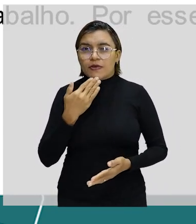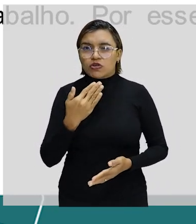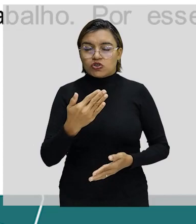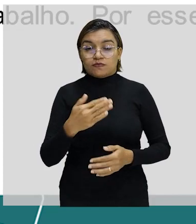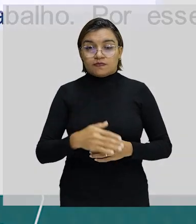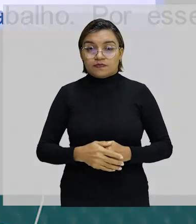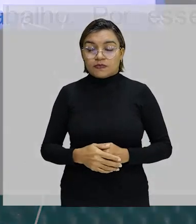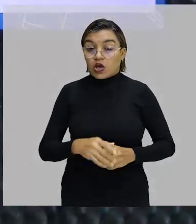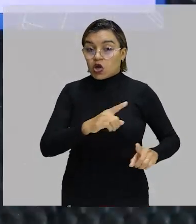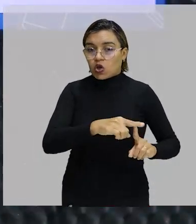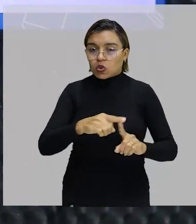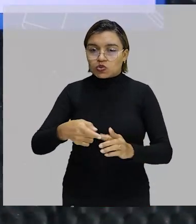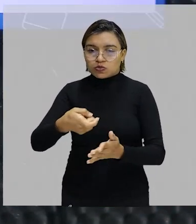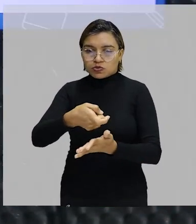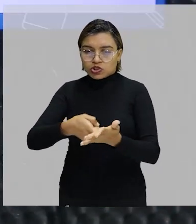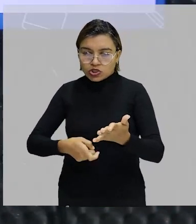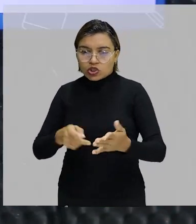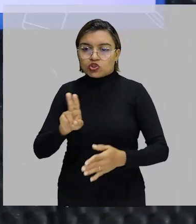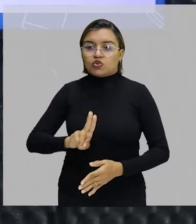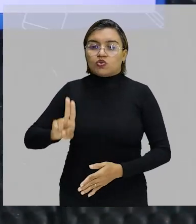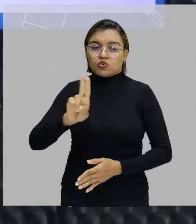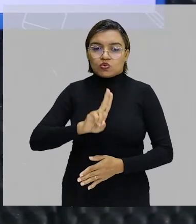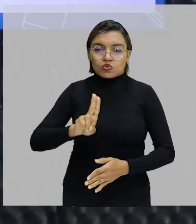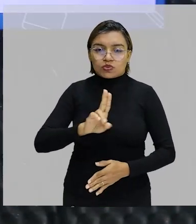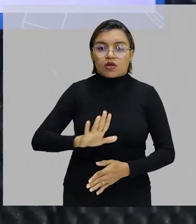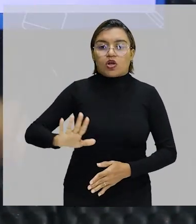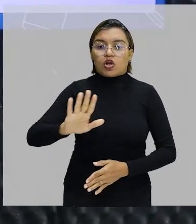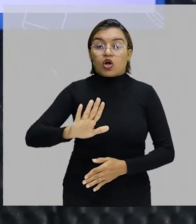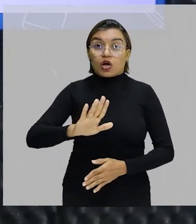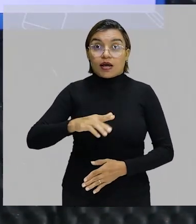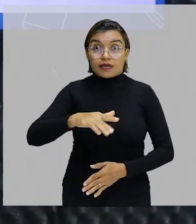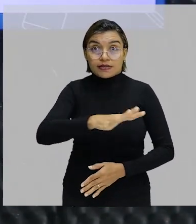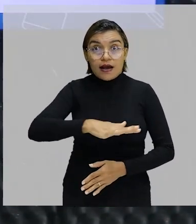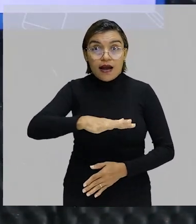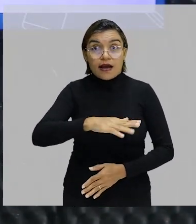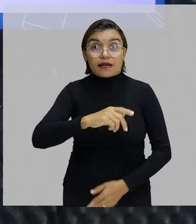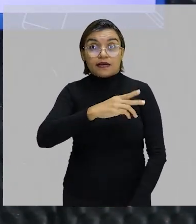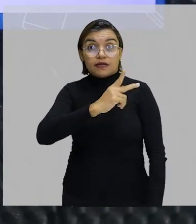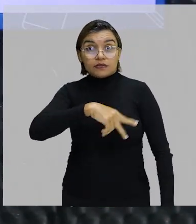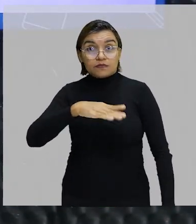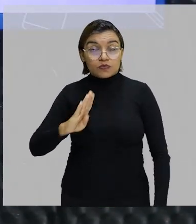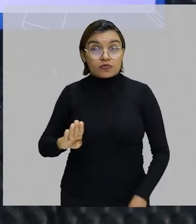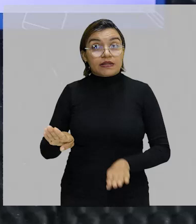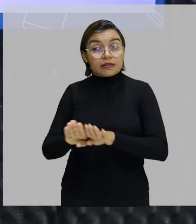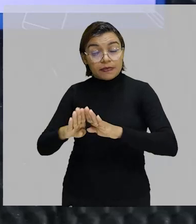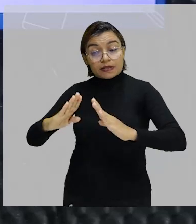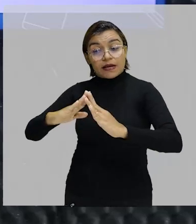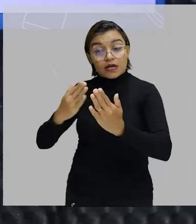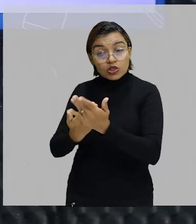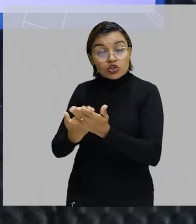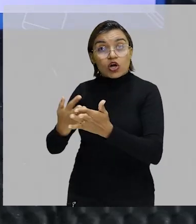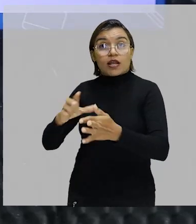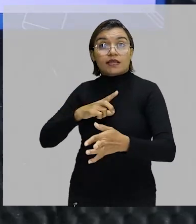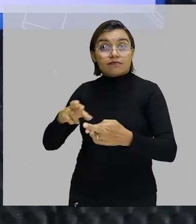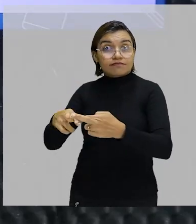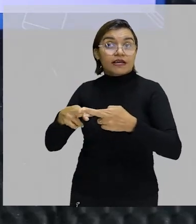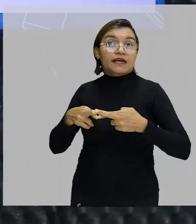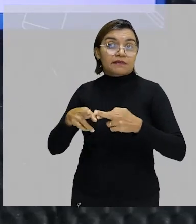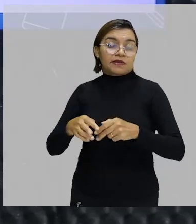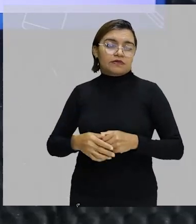texto muito utilizado em entidades oficiais, em órgãos públicos e instituições. Na escola também se faz requerimento. Você quer